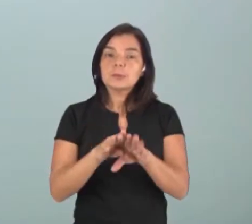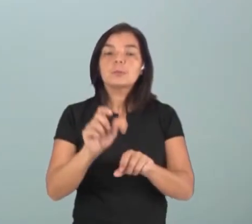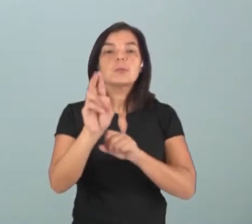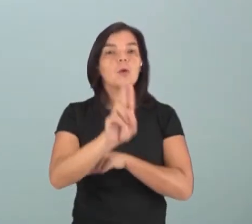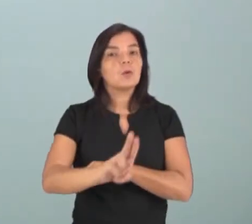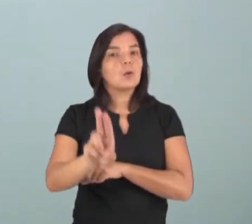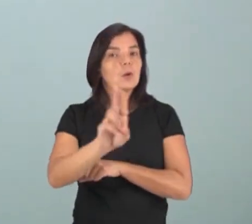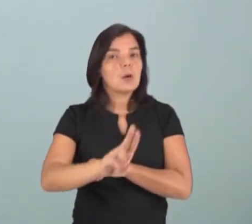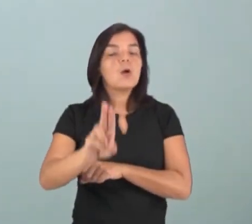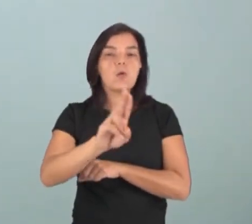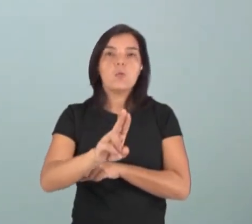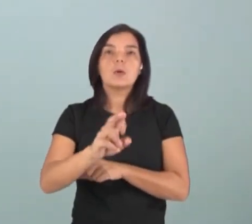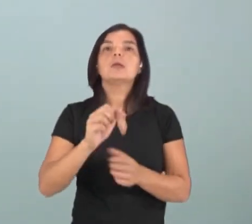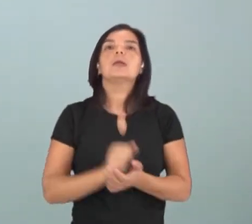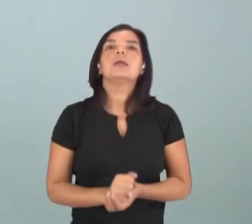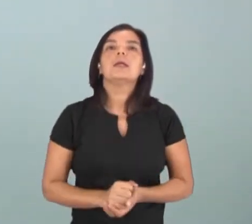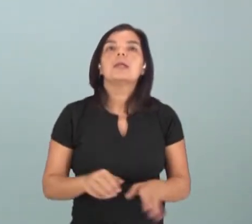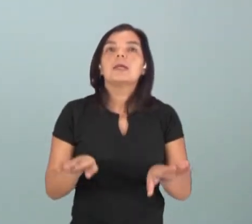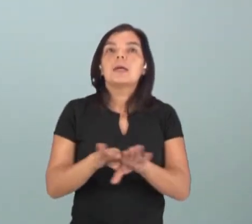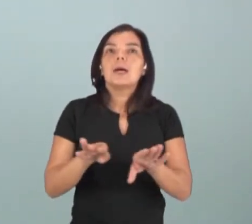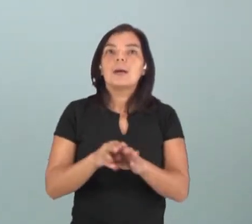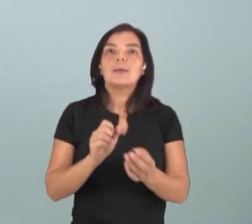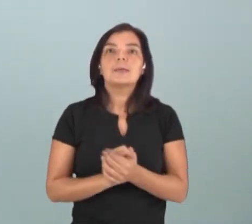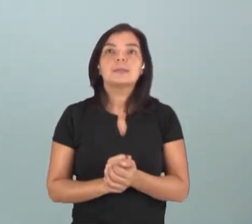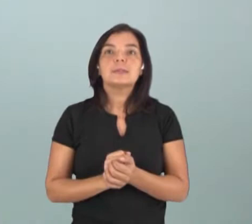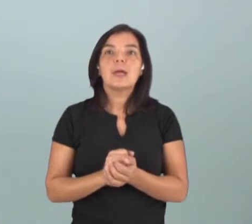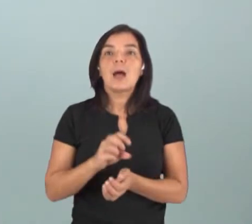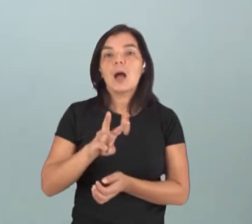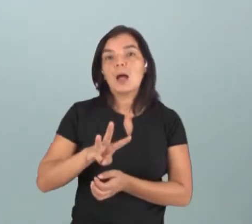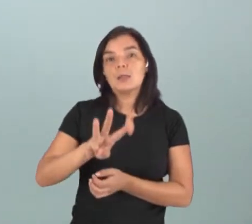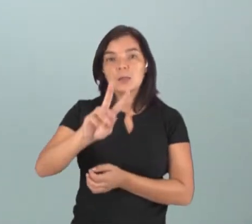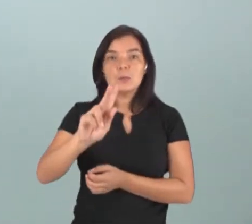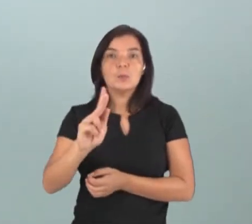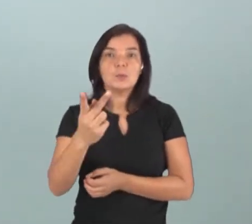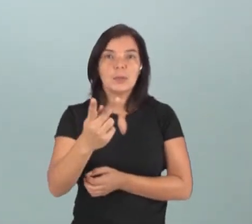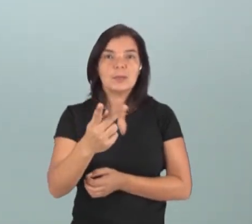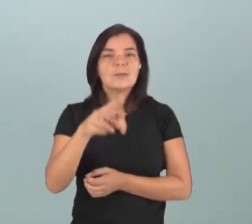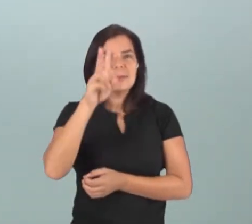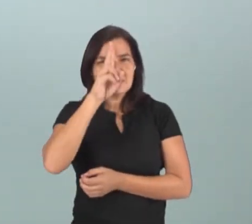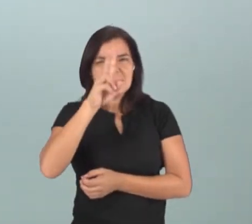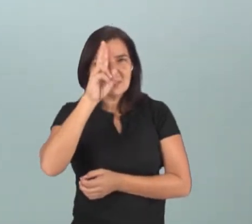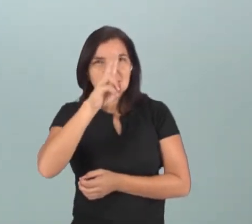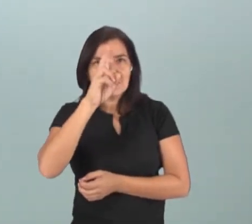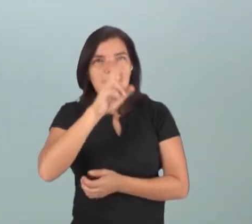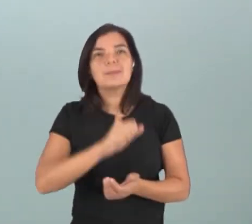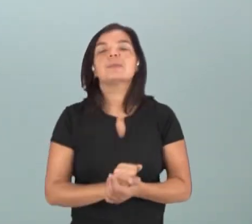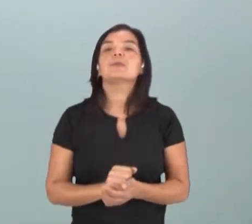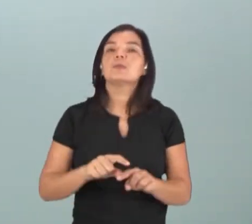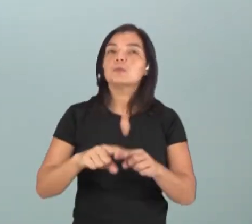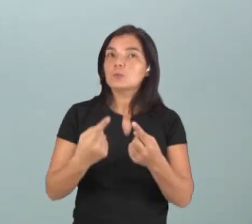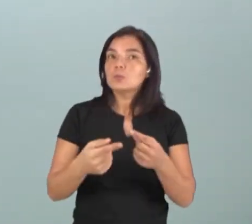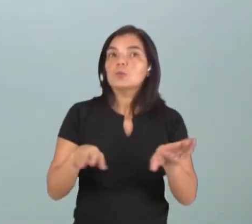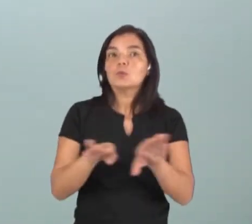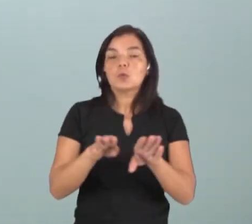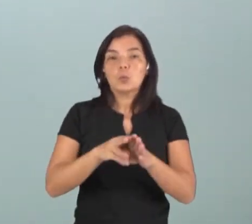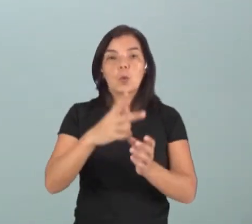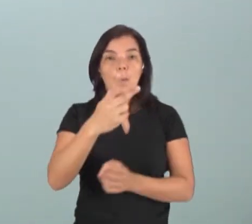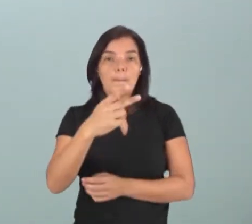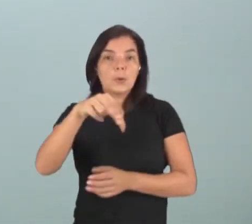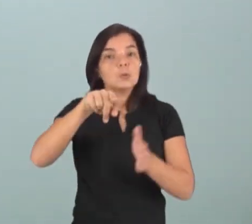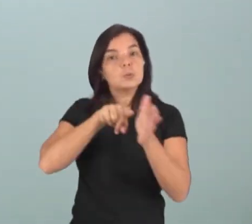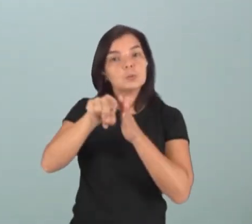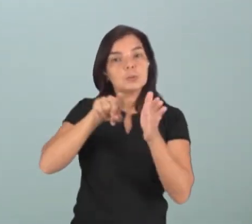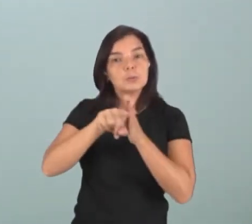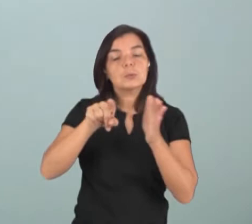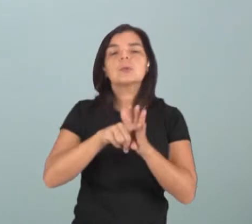pode usar as double age questions para construir perguntas. Estão lembrados das double age questions? Que são chamados também de pronomes